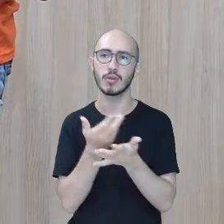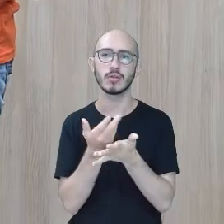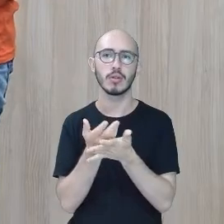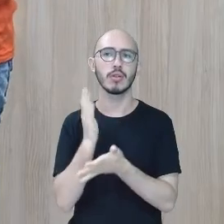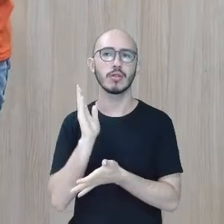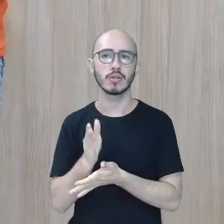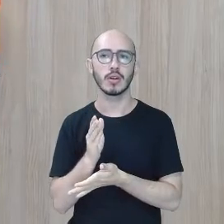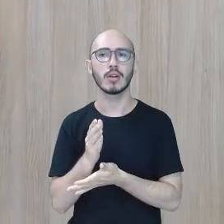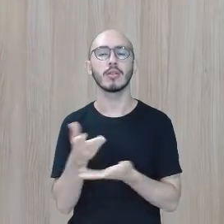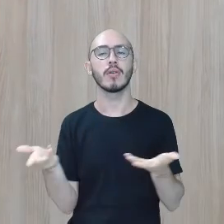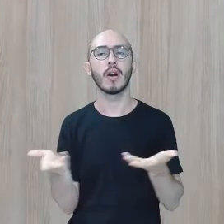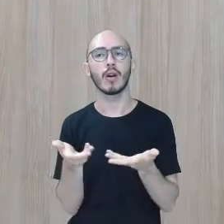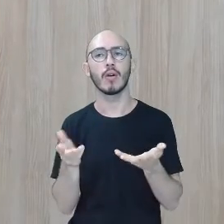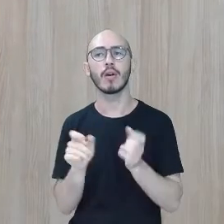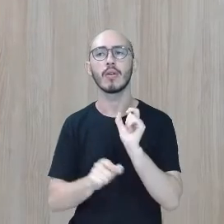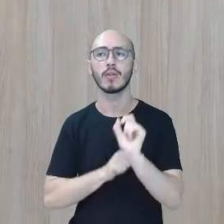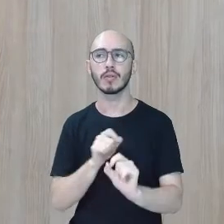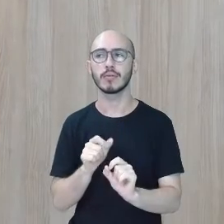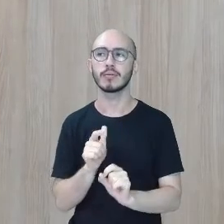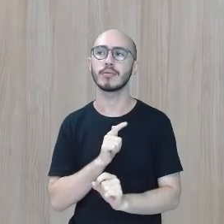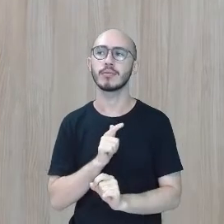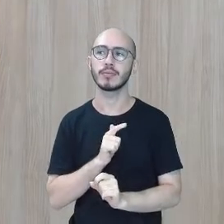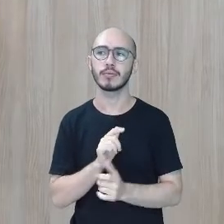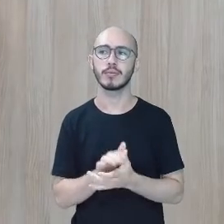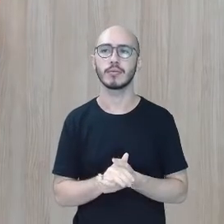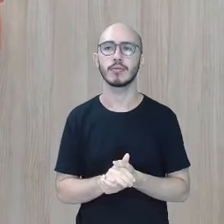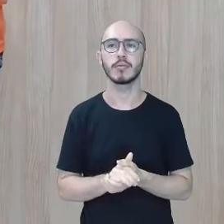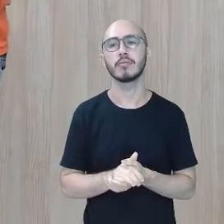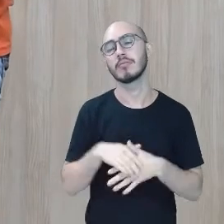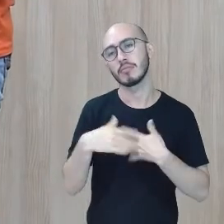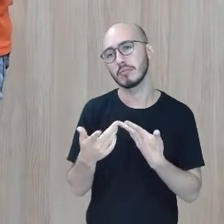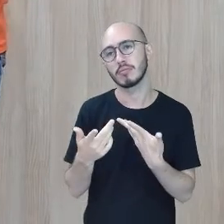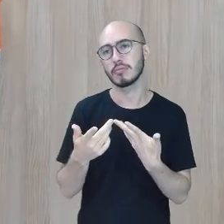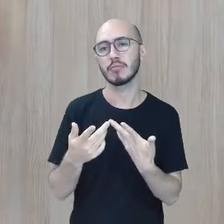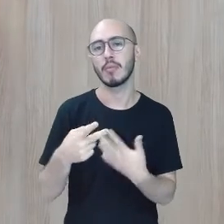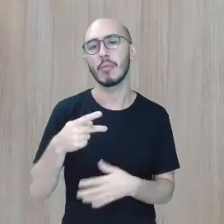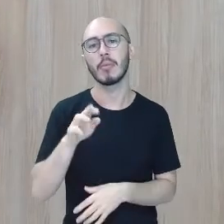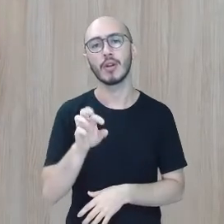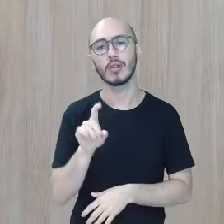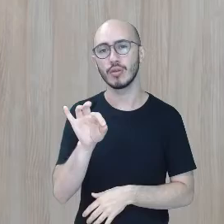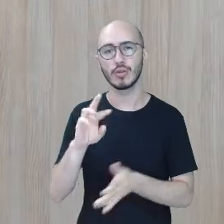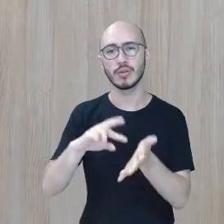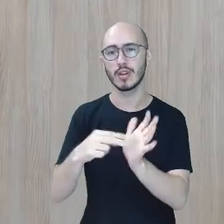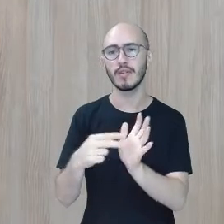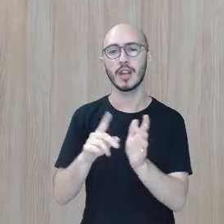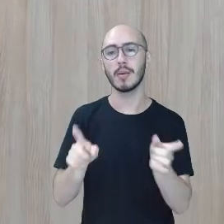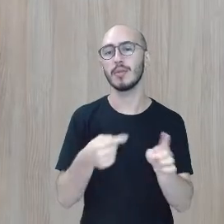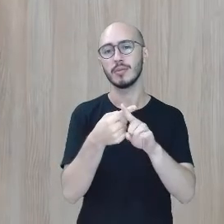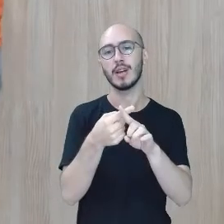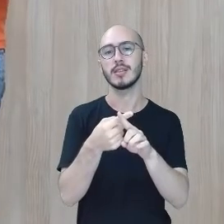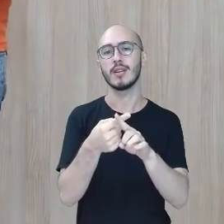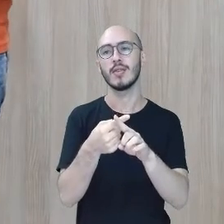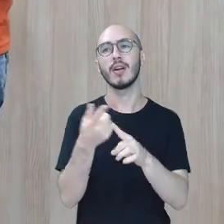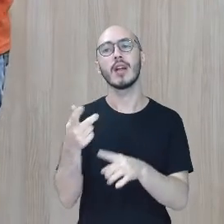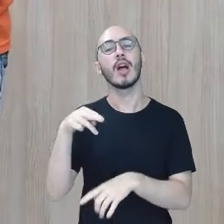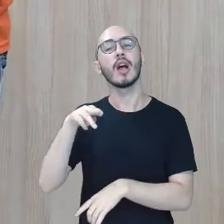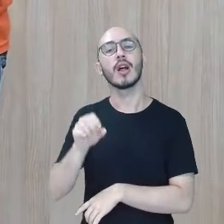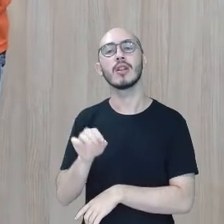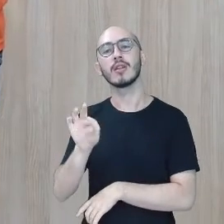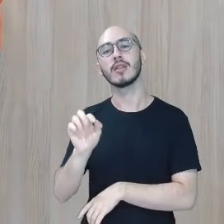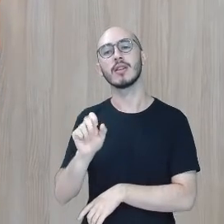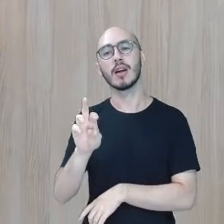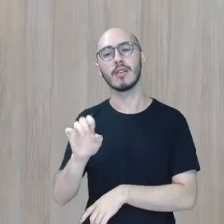o quê? Notáveis. Então, produto é multiplicação e notáveis significa o quê? É o que a gente vai ver